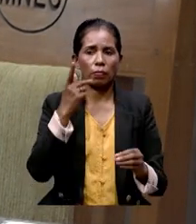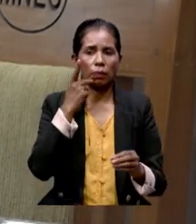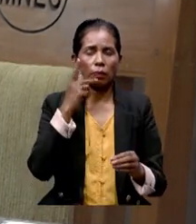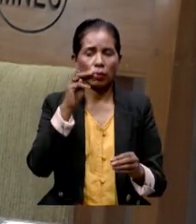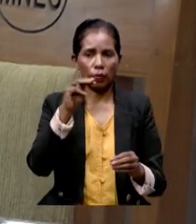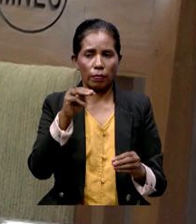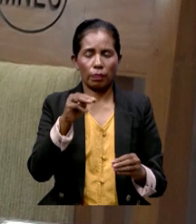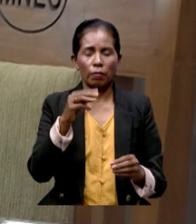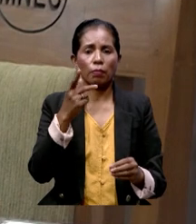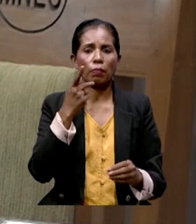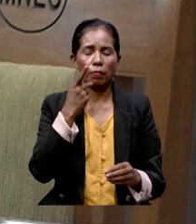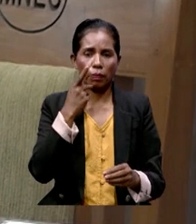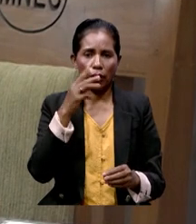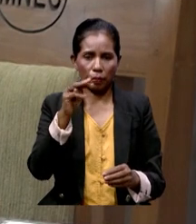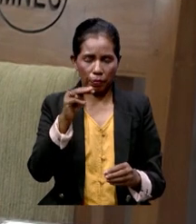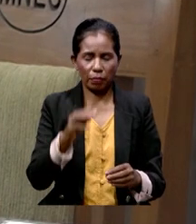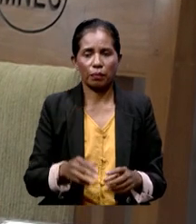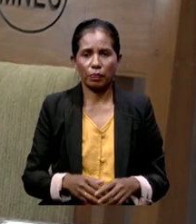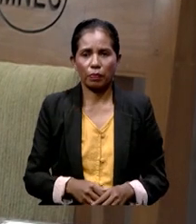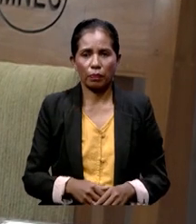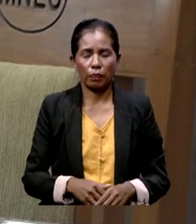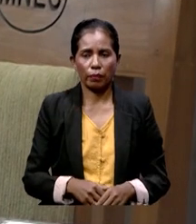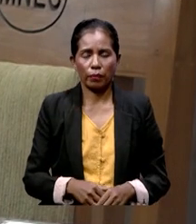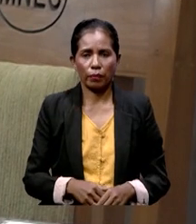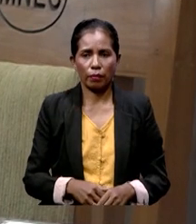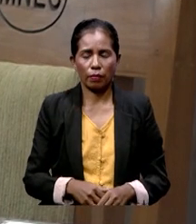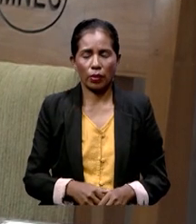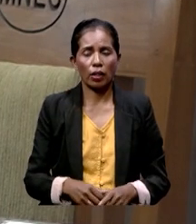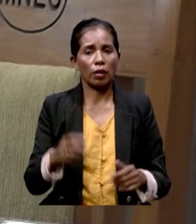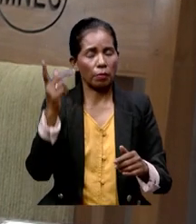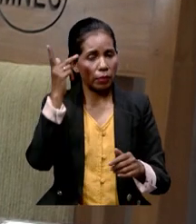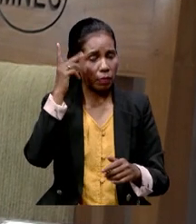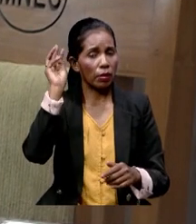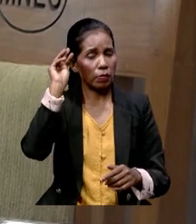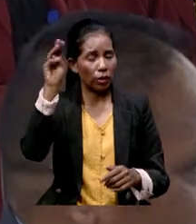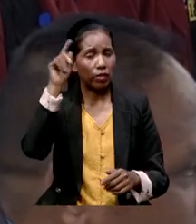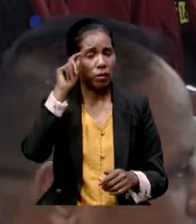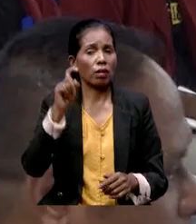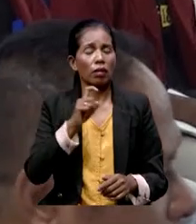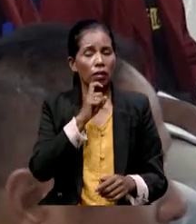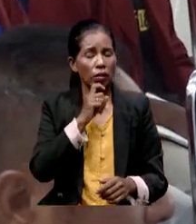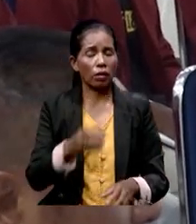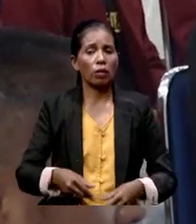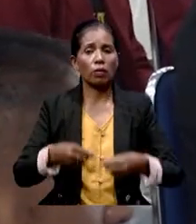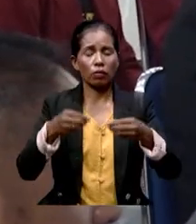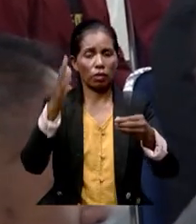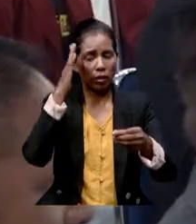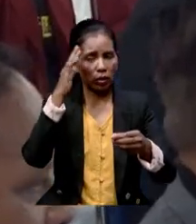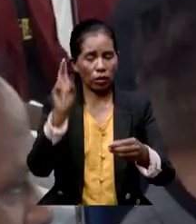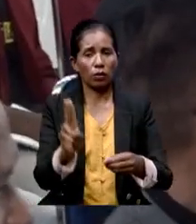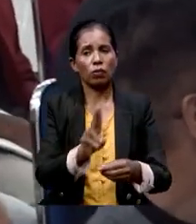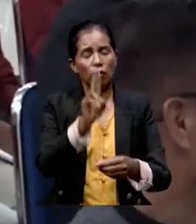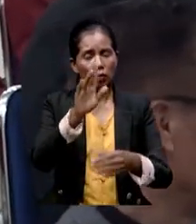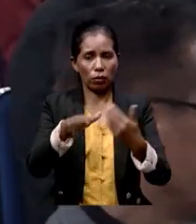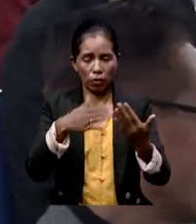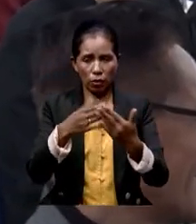Poeta, poetisa. E Habiban, né, primeiro-ministro Kairala Xanana Guzmão, foi atenemos ba universitário Sira,